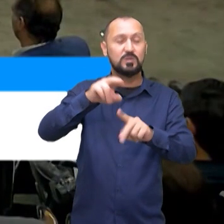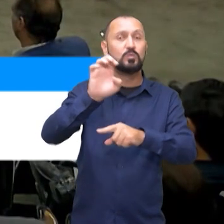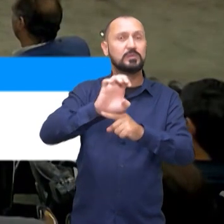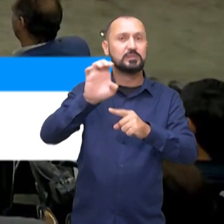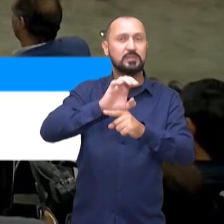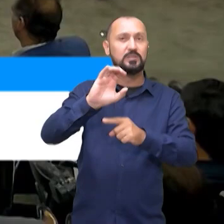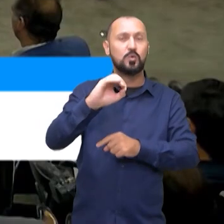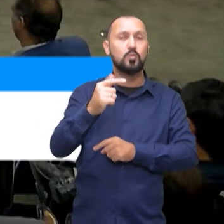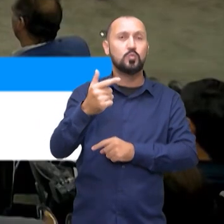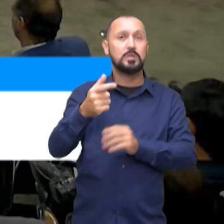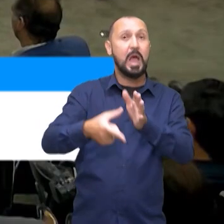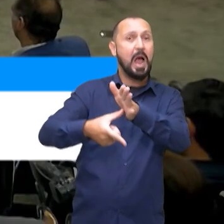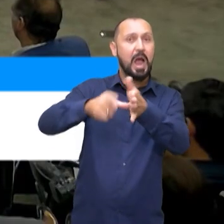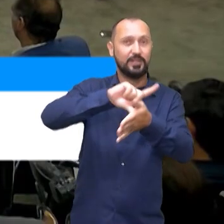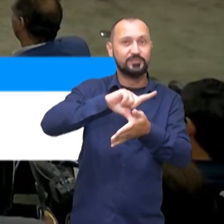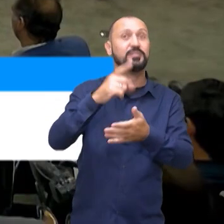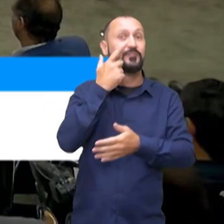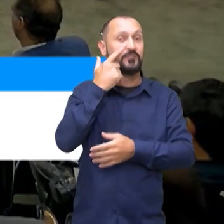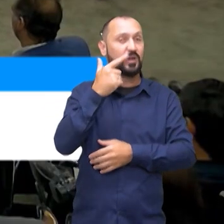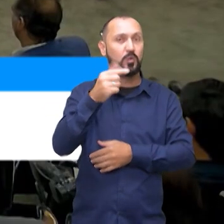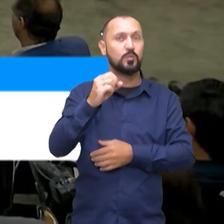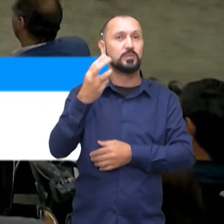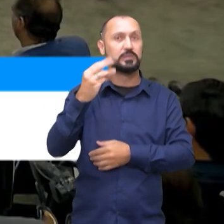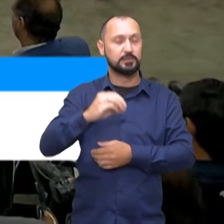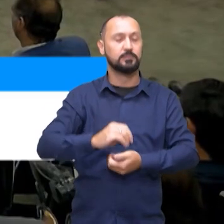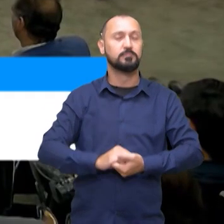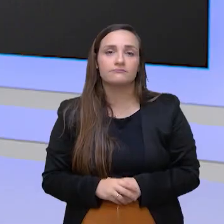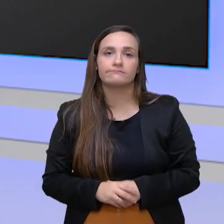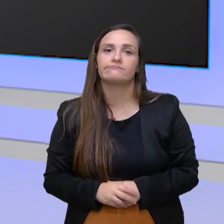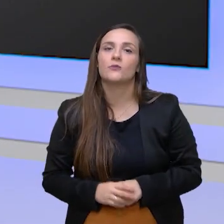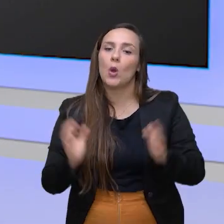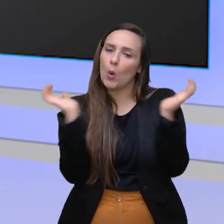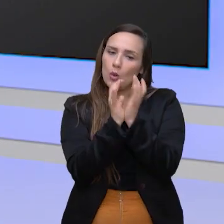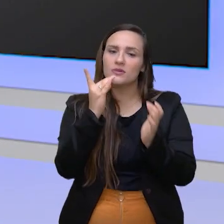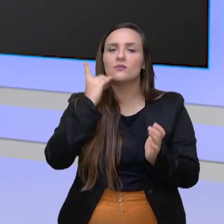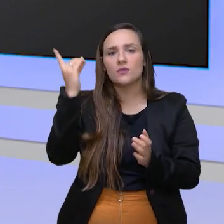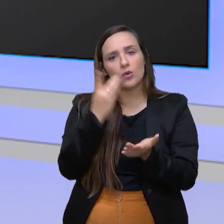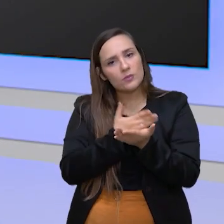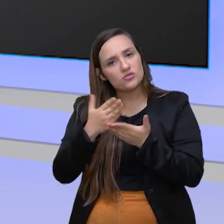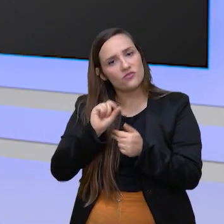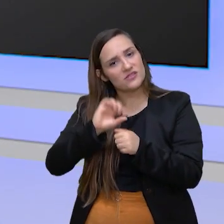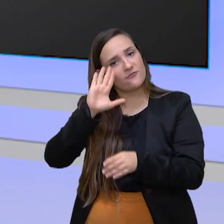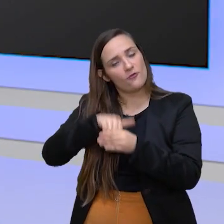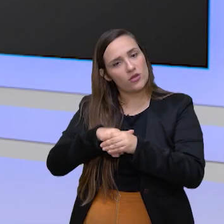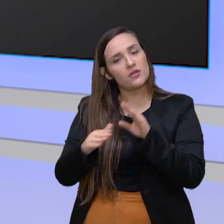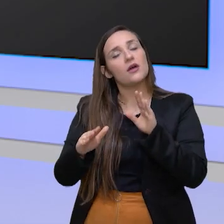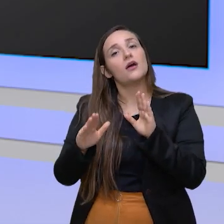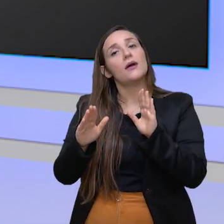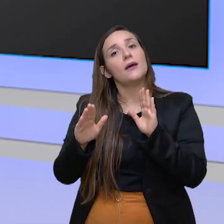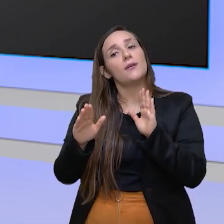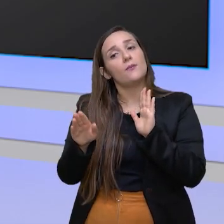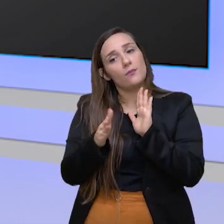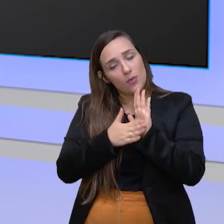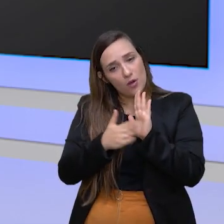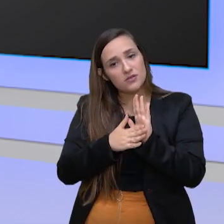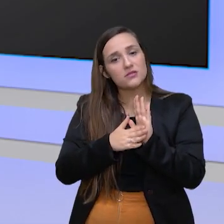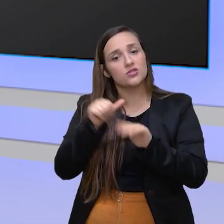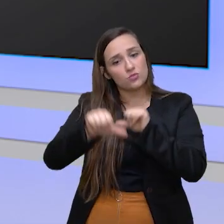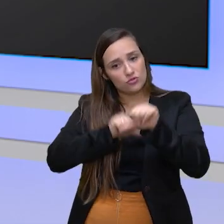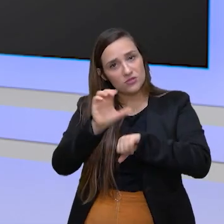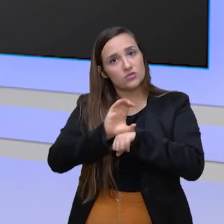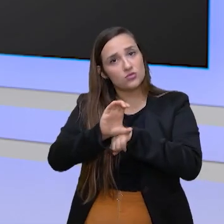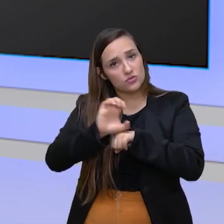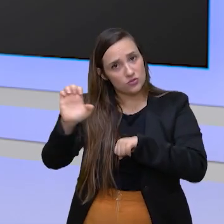ter uma referência de ser Estado carbono neutro antes de 2030. Deputados iniciaram a votação da PEC, proposta de